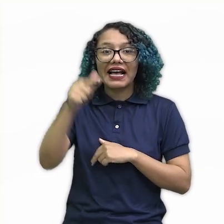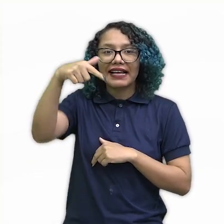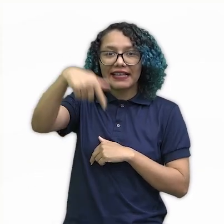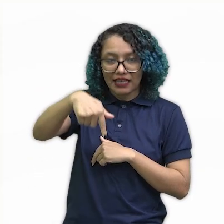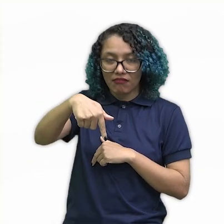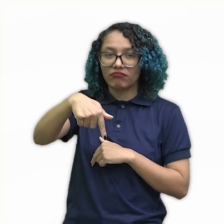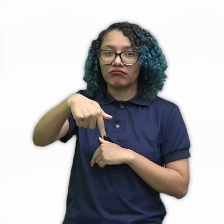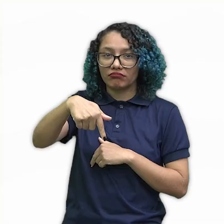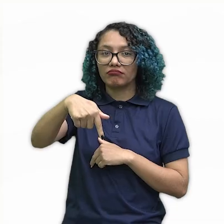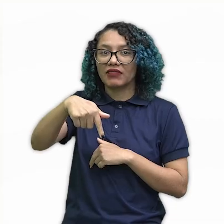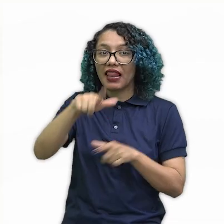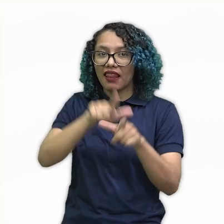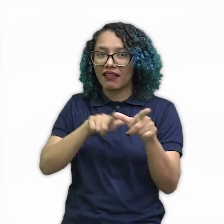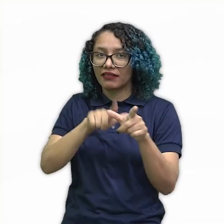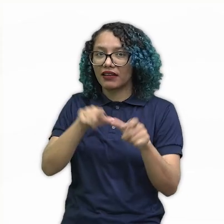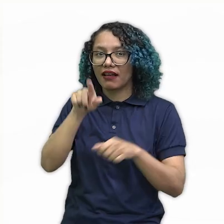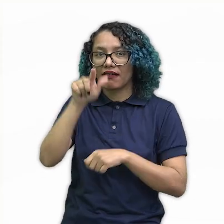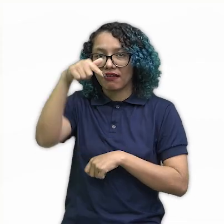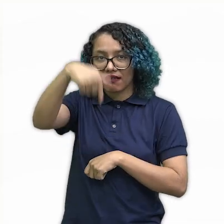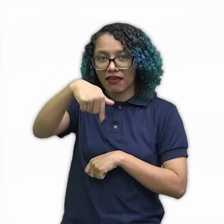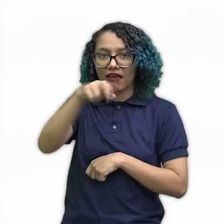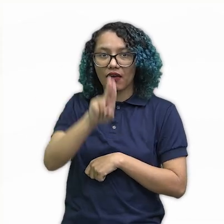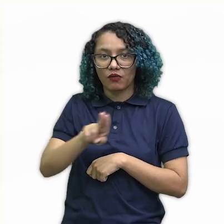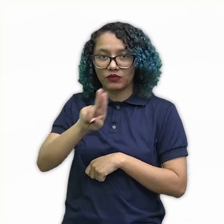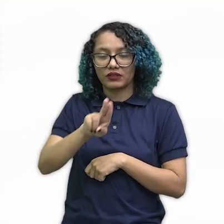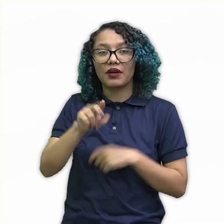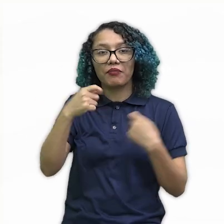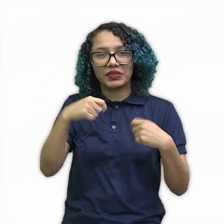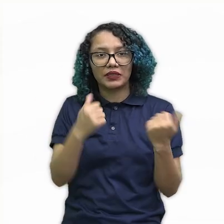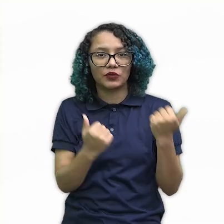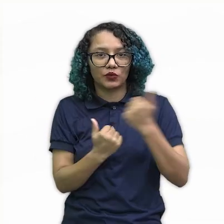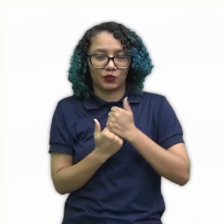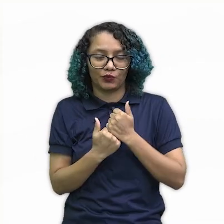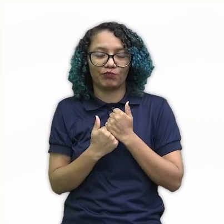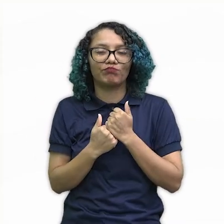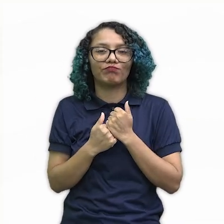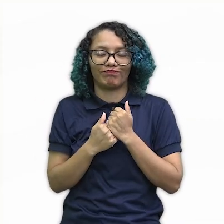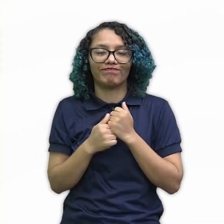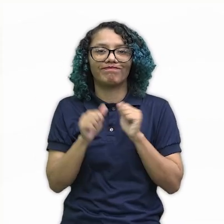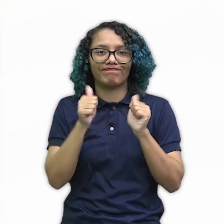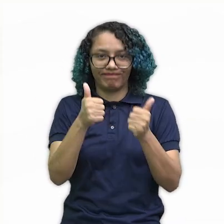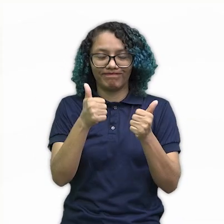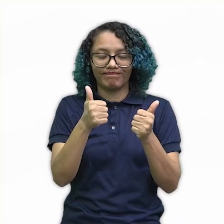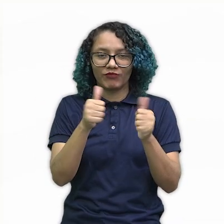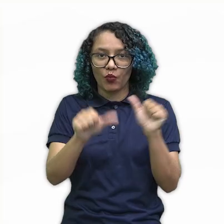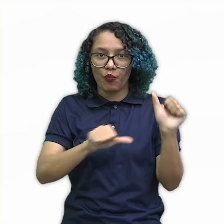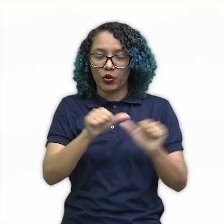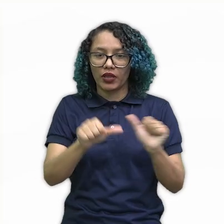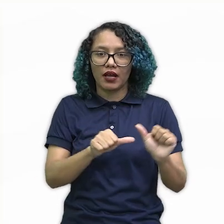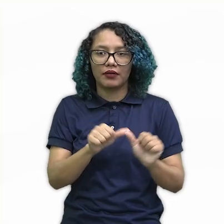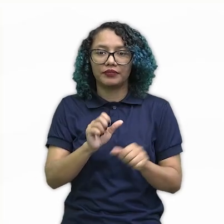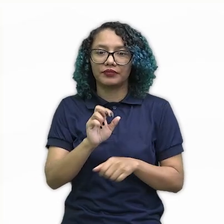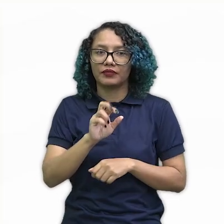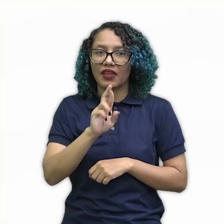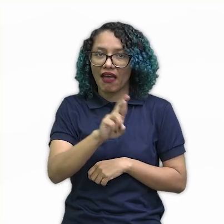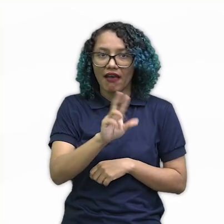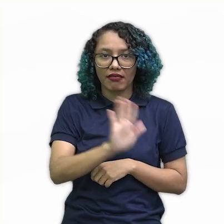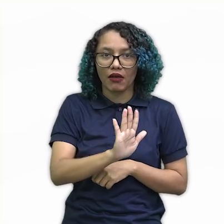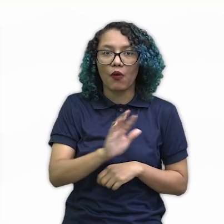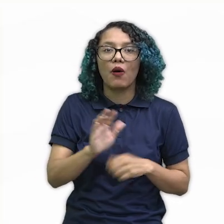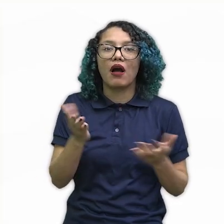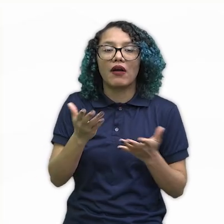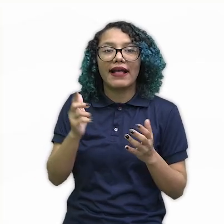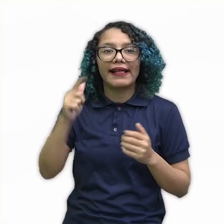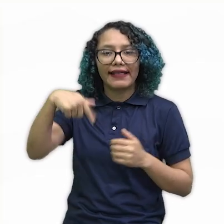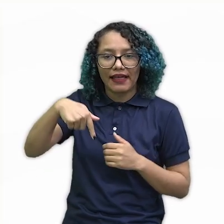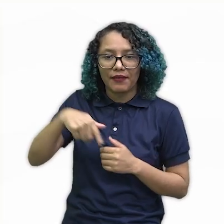de Q, tá bom? Vamos substituir então nas nossas mentes aí o R pelo Q, tá bom? Nós vamos então